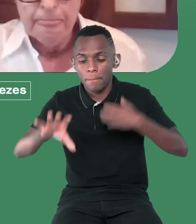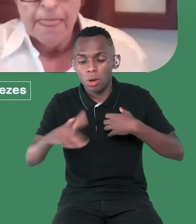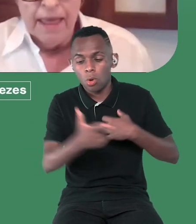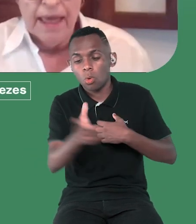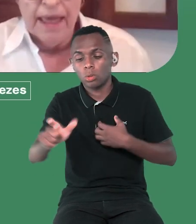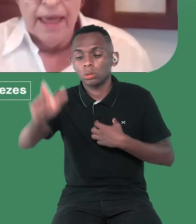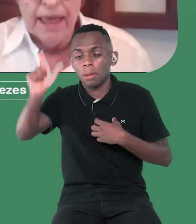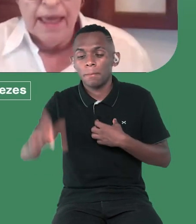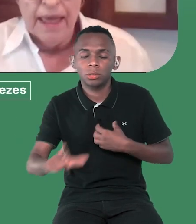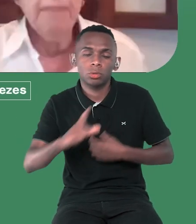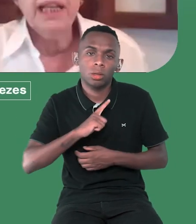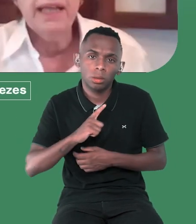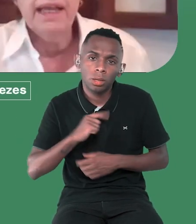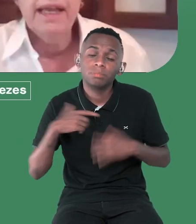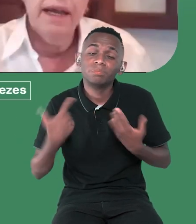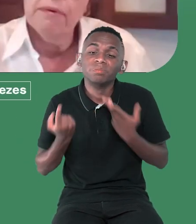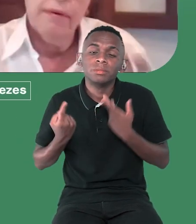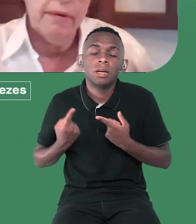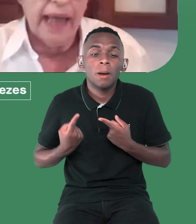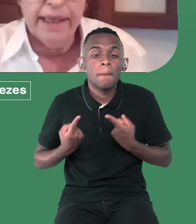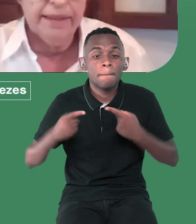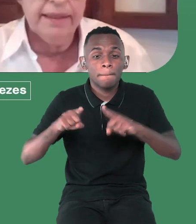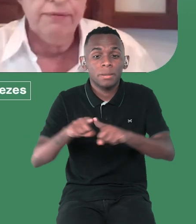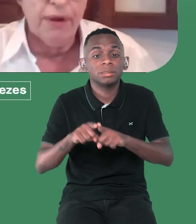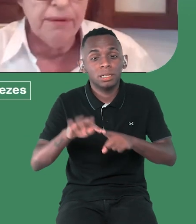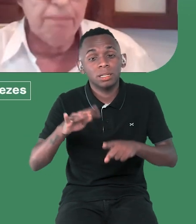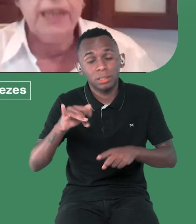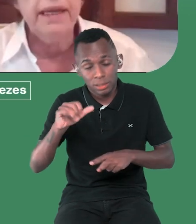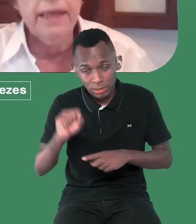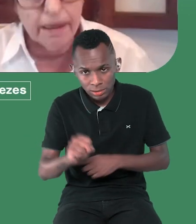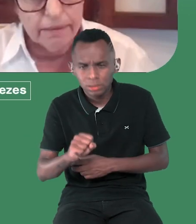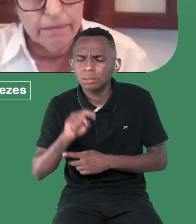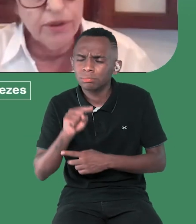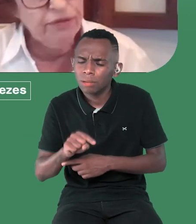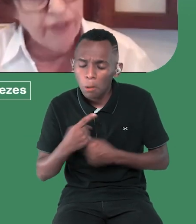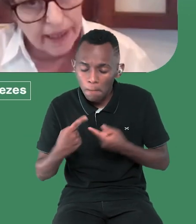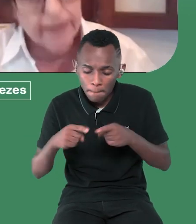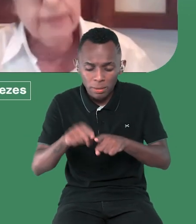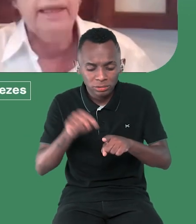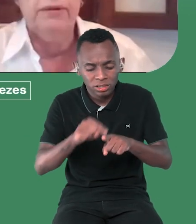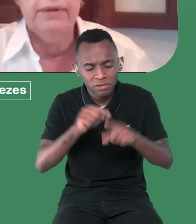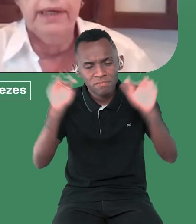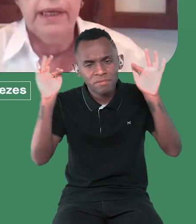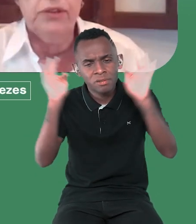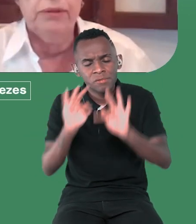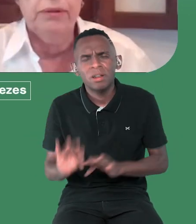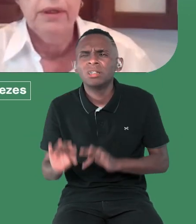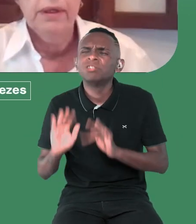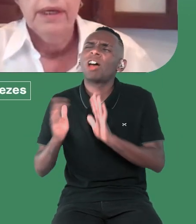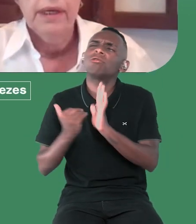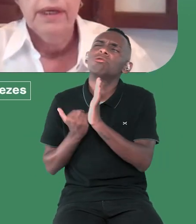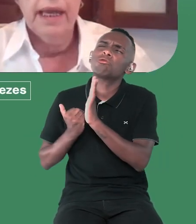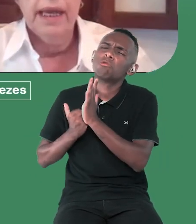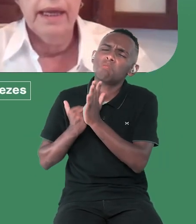né? Essa parceria com a Thaís foi uma parceria muito feliz desde o